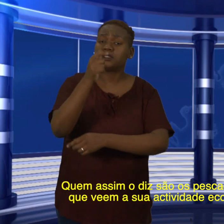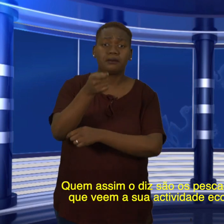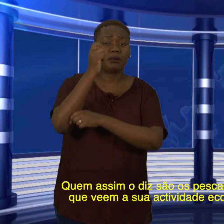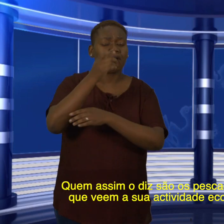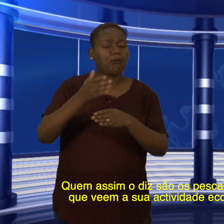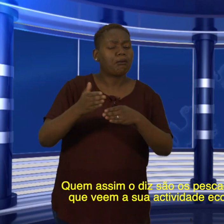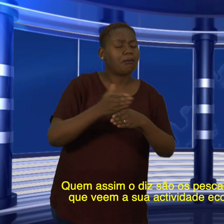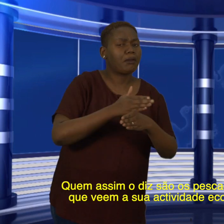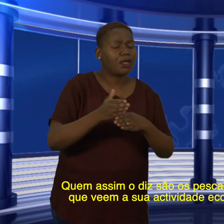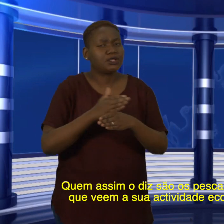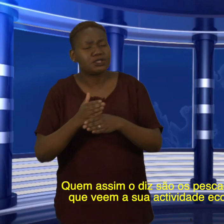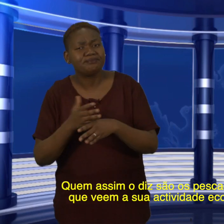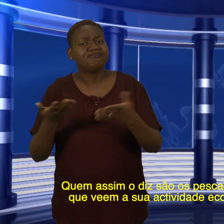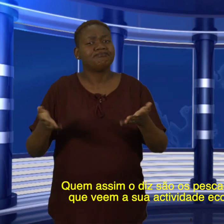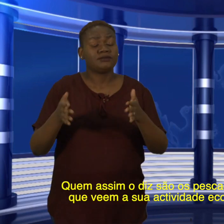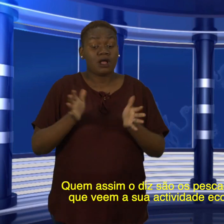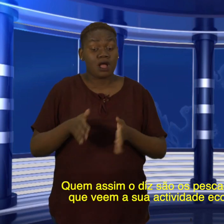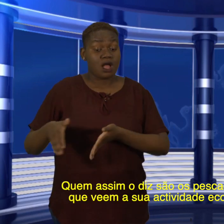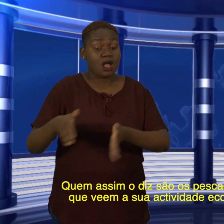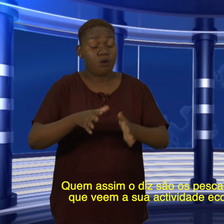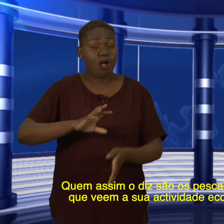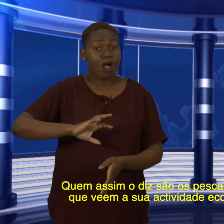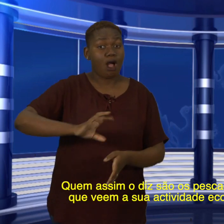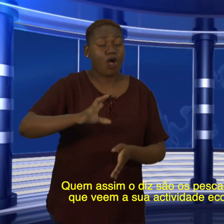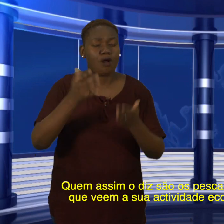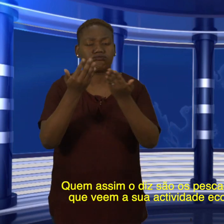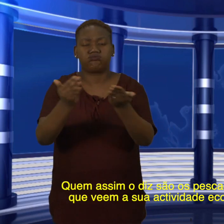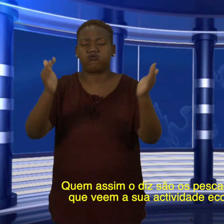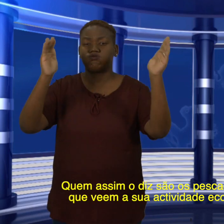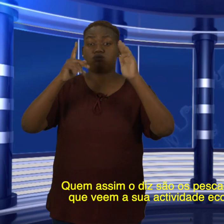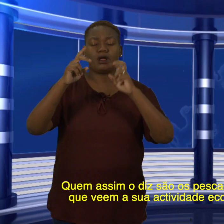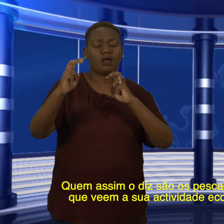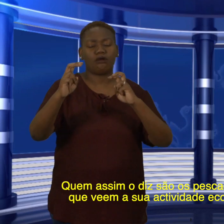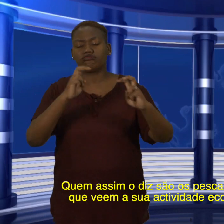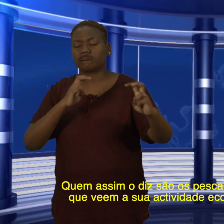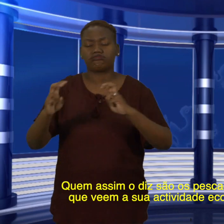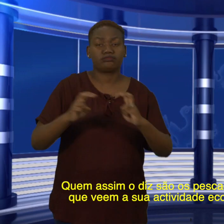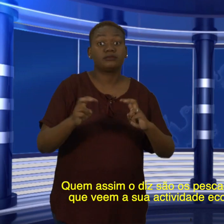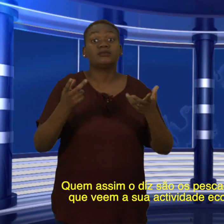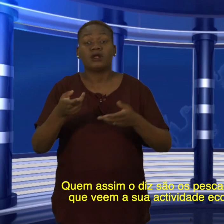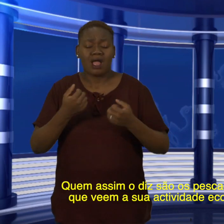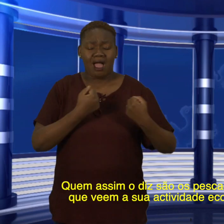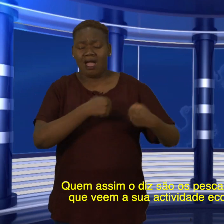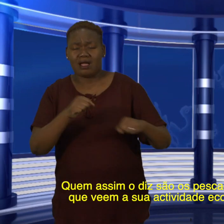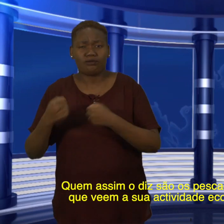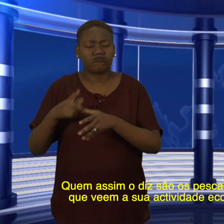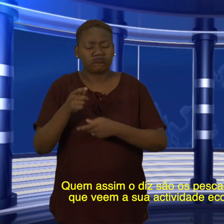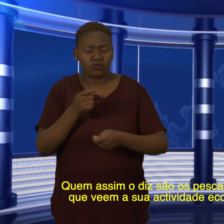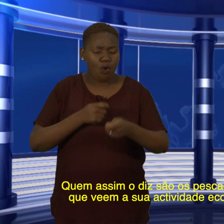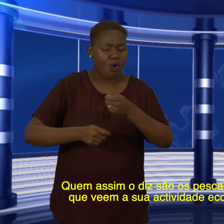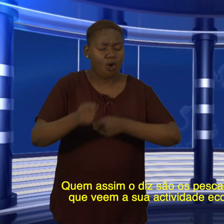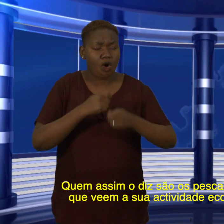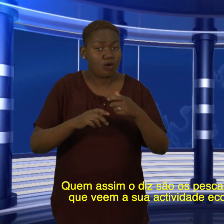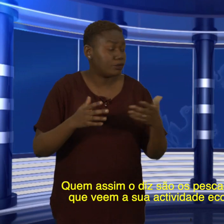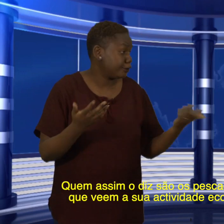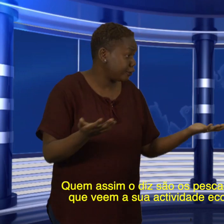Quem assim o diz são os pescadores daquela albufeira que veem a sua atividade econômica como conhecida.